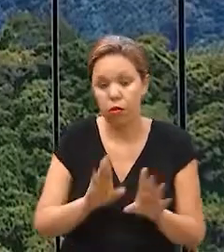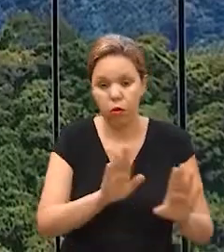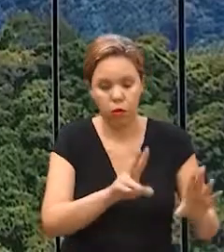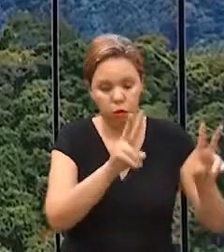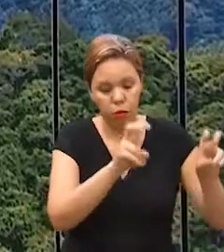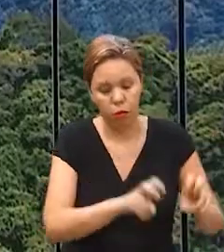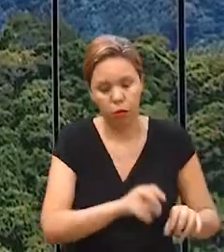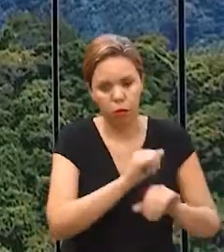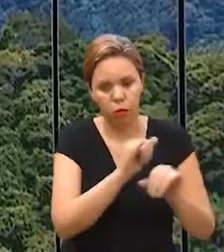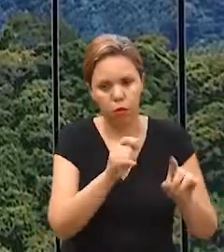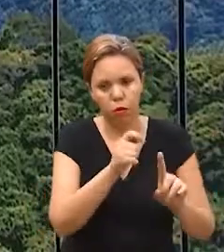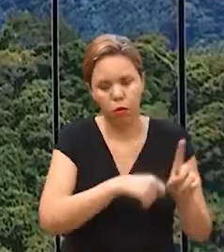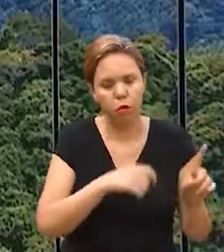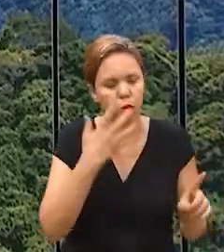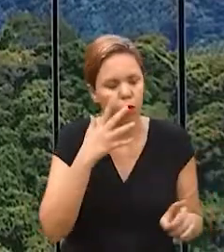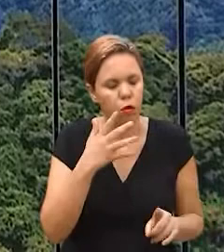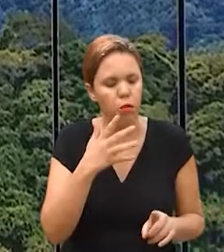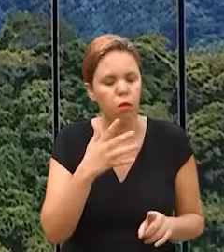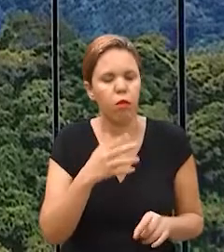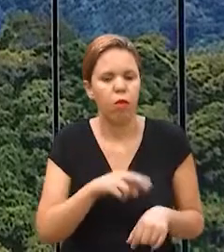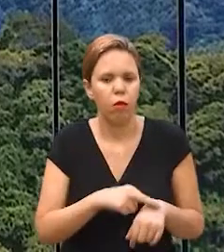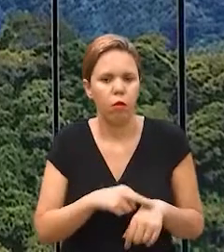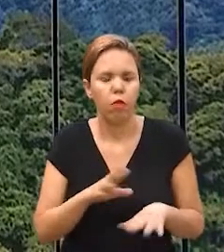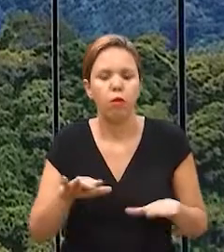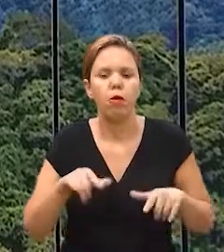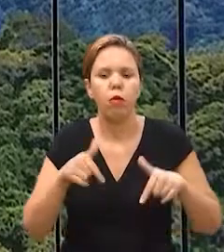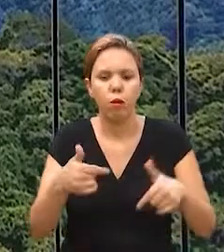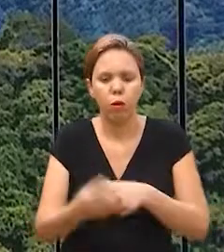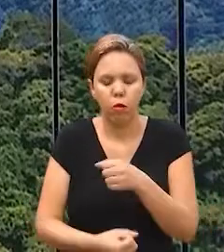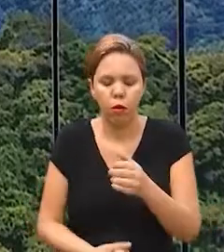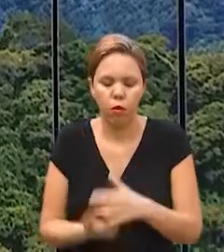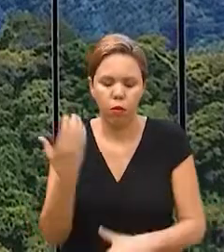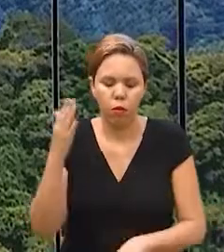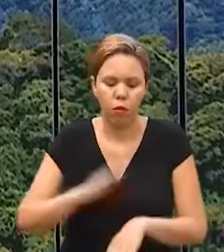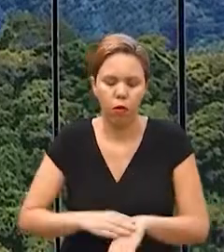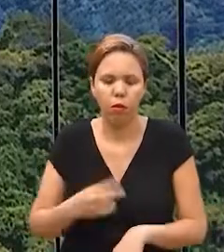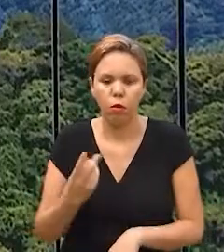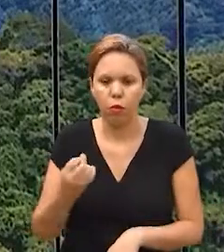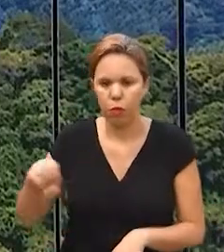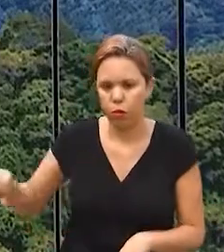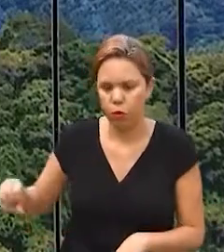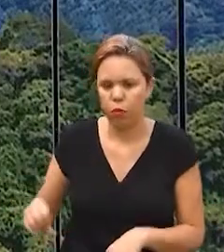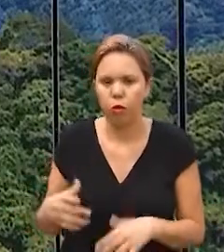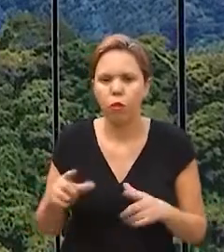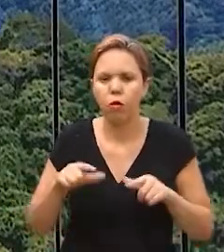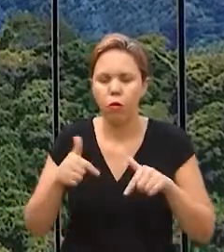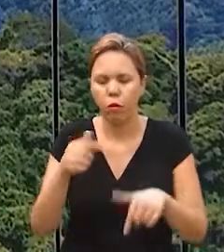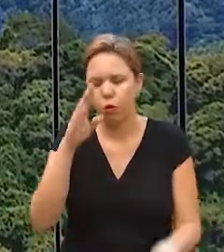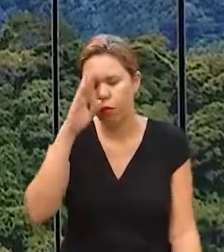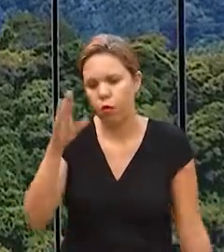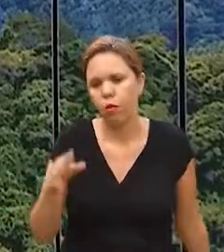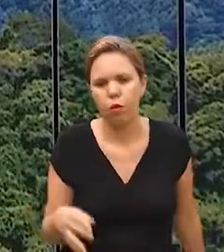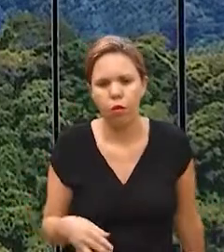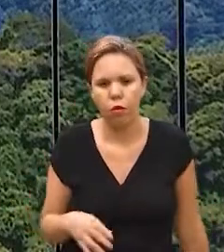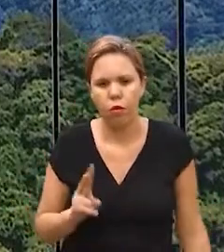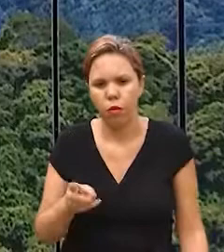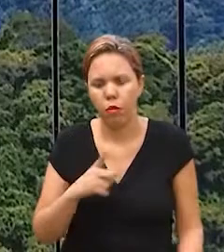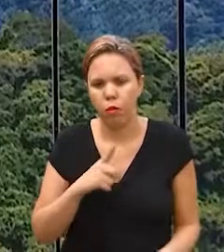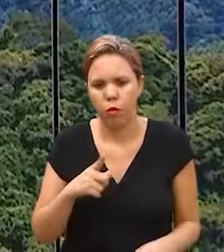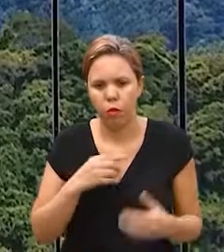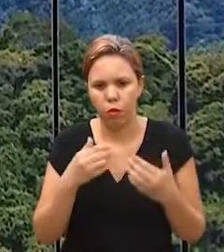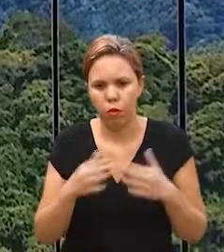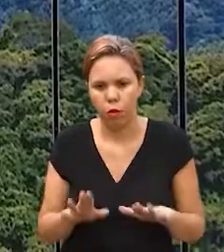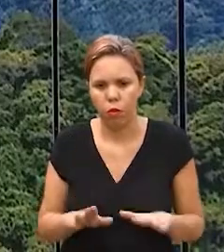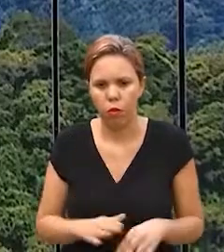várias ações. Quais são as principais ações do Fevereiro Violeta? Nós sempre temos o lançamento, que ocorre